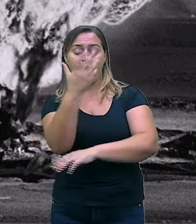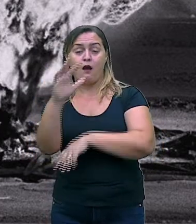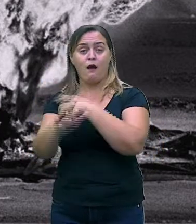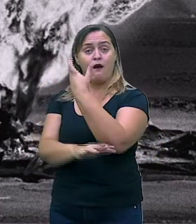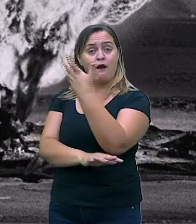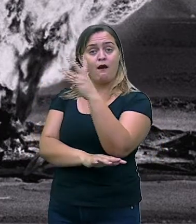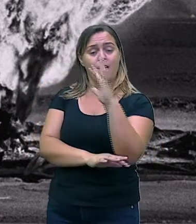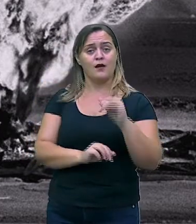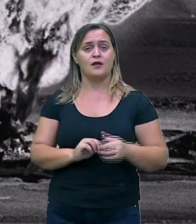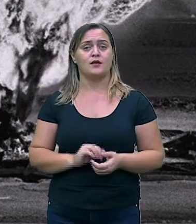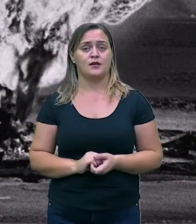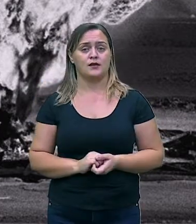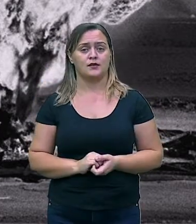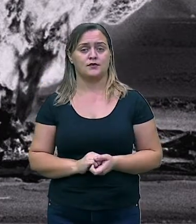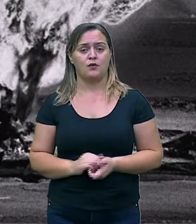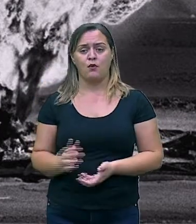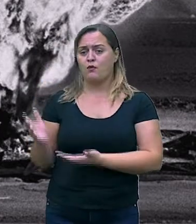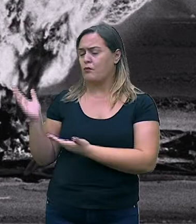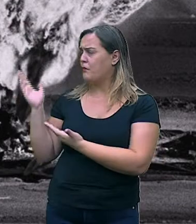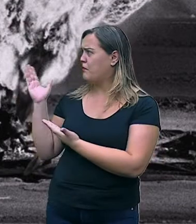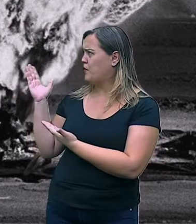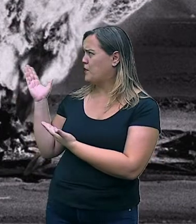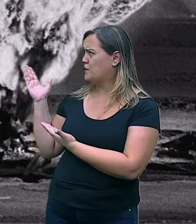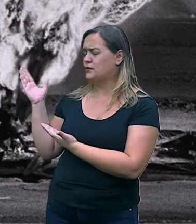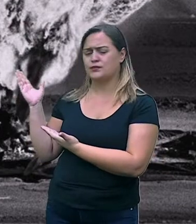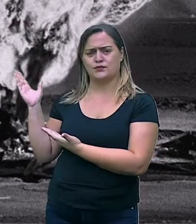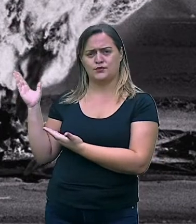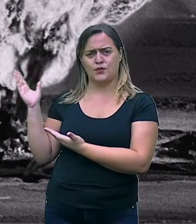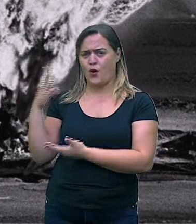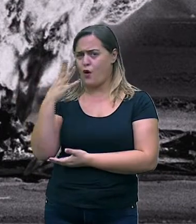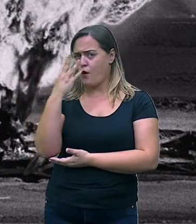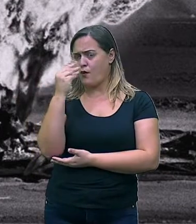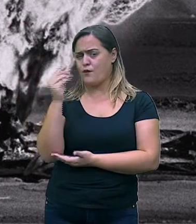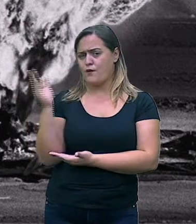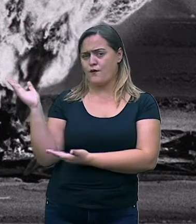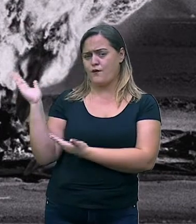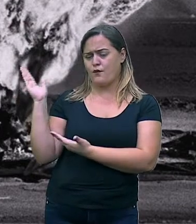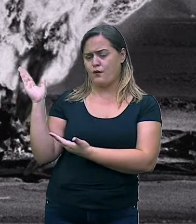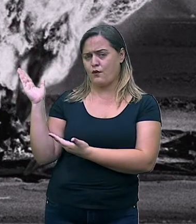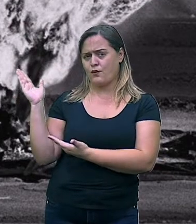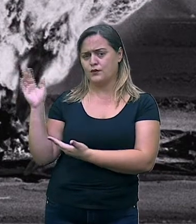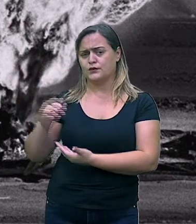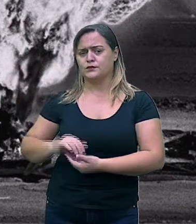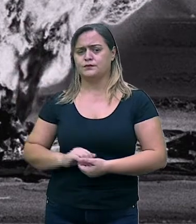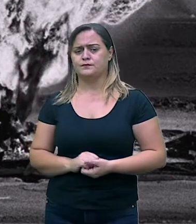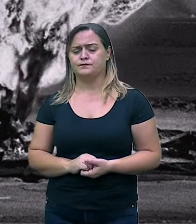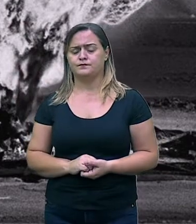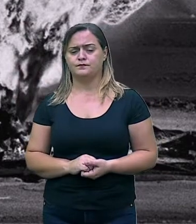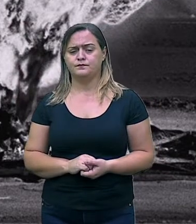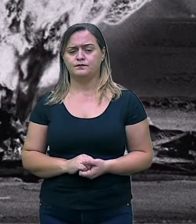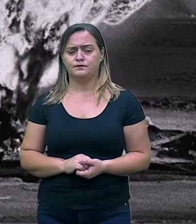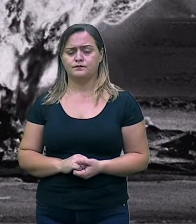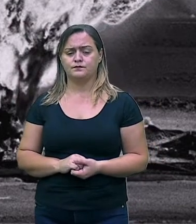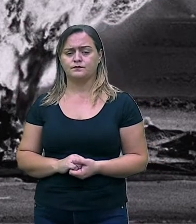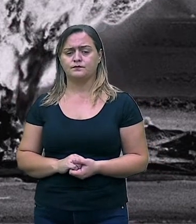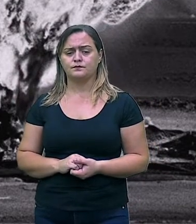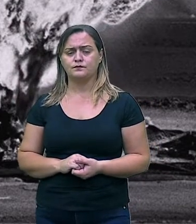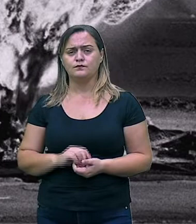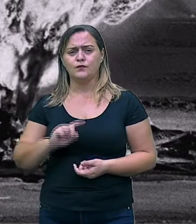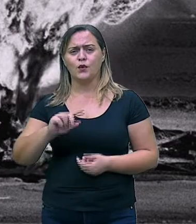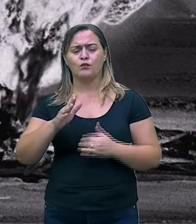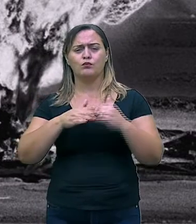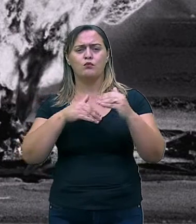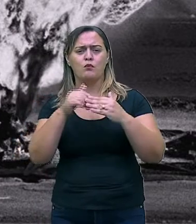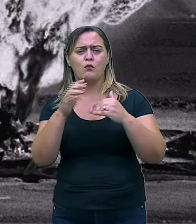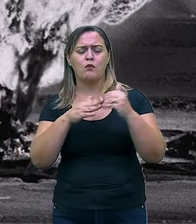fundo, nós falando de uma fotografia do artista Sebastião Salgado, né? Um artista brasileiro que